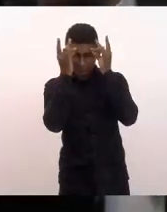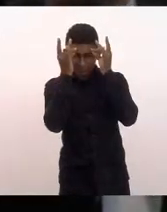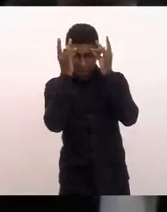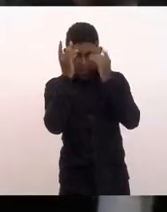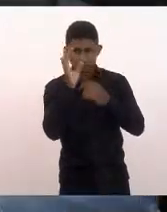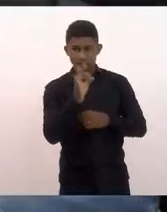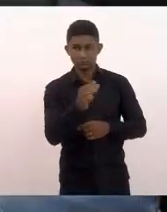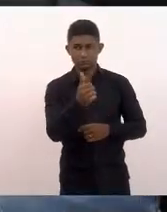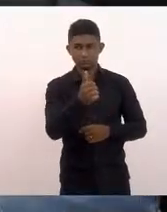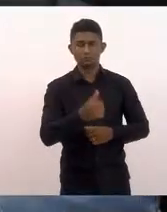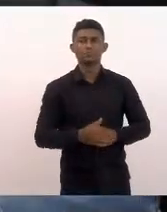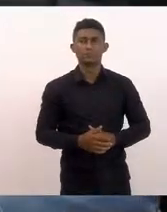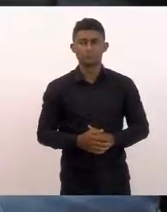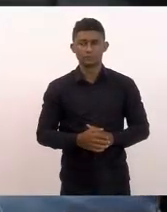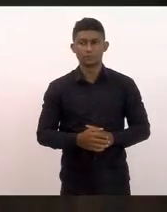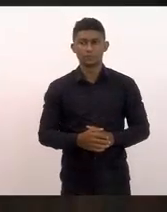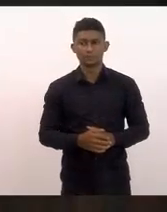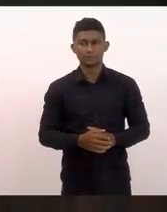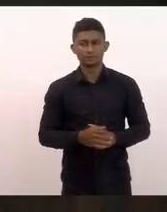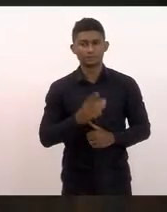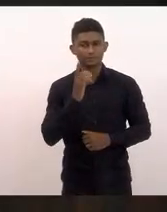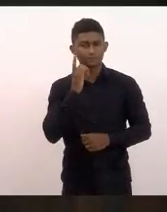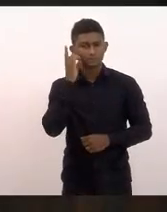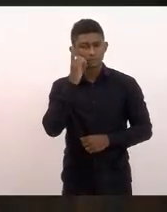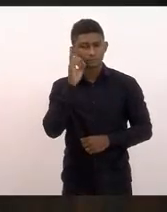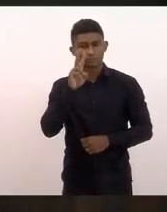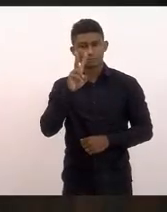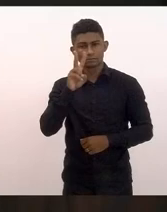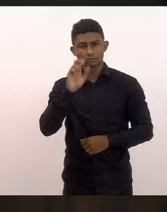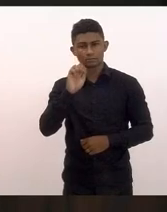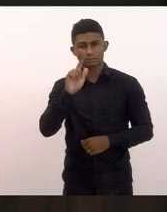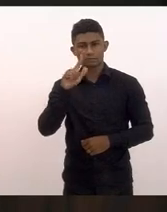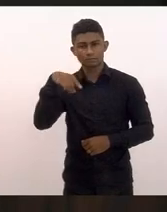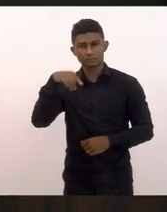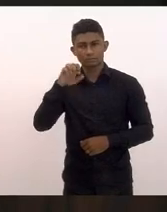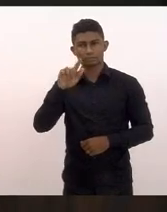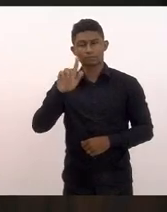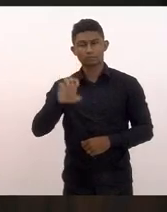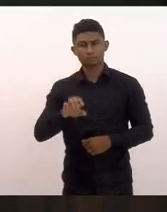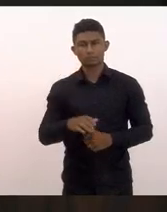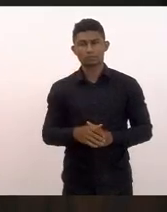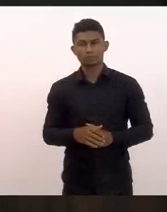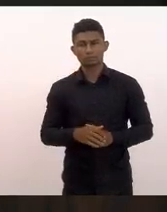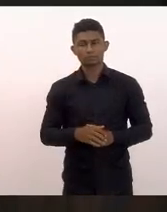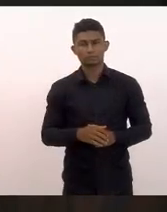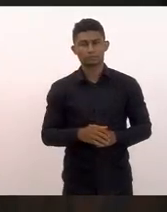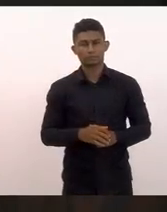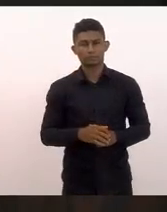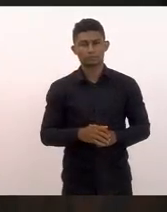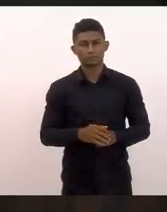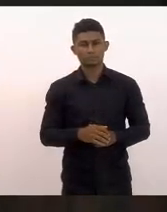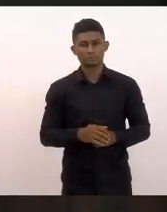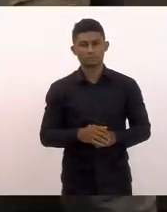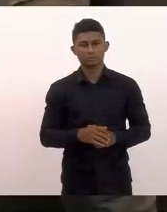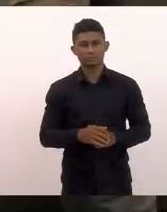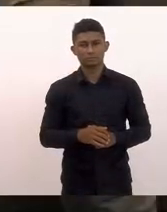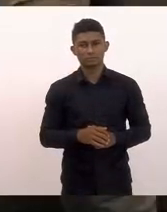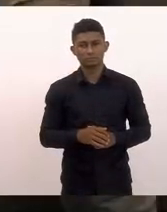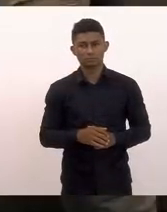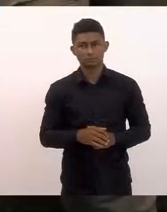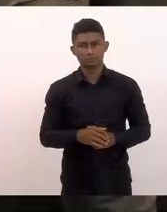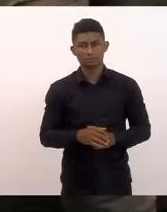guardem. Deputado Valdec, em seguida eu vou abrir pro Amorim, tá bom? Presidente